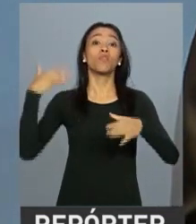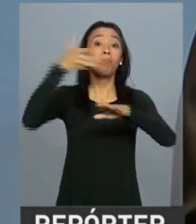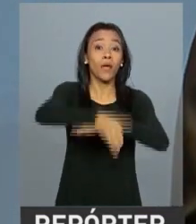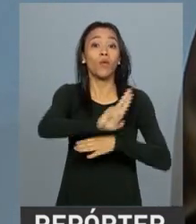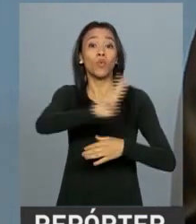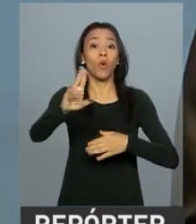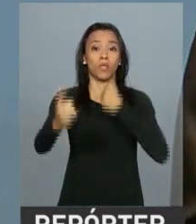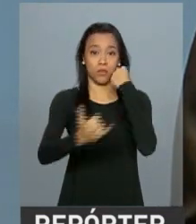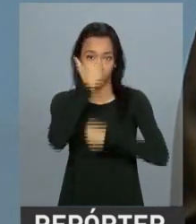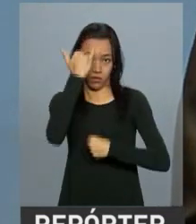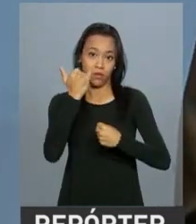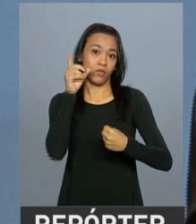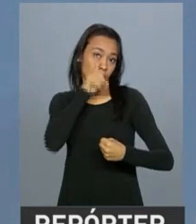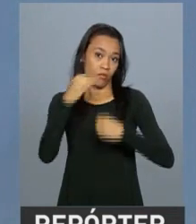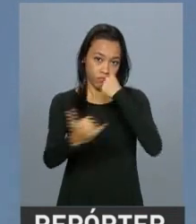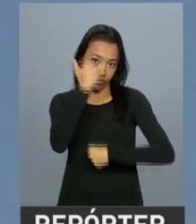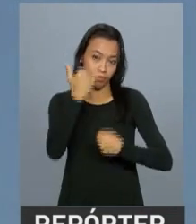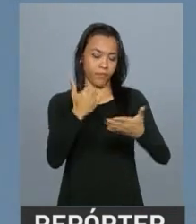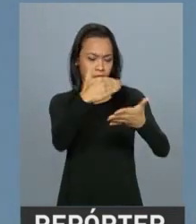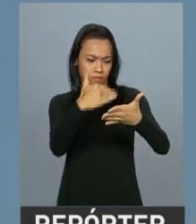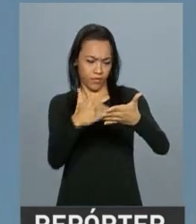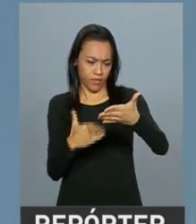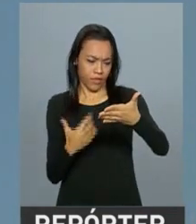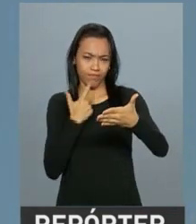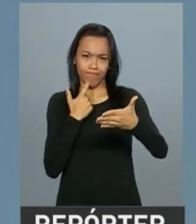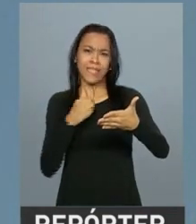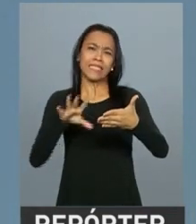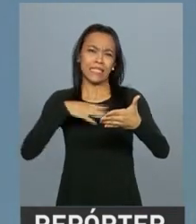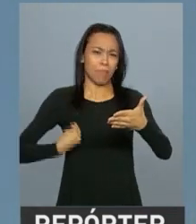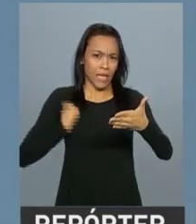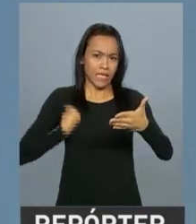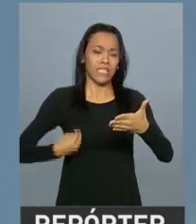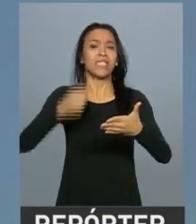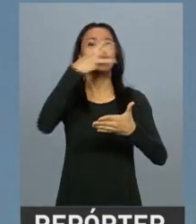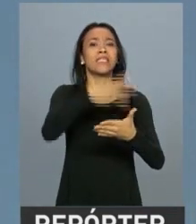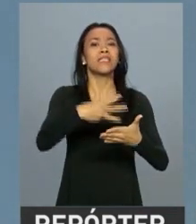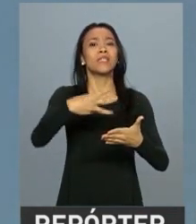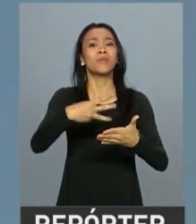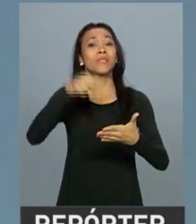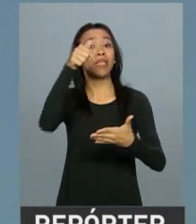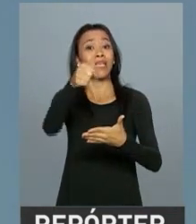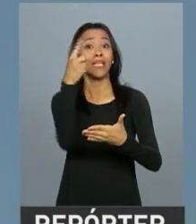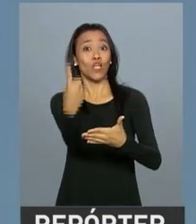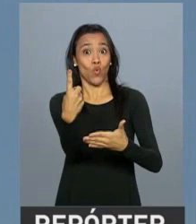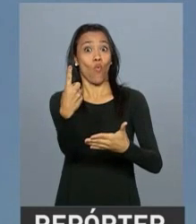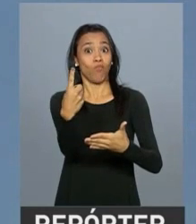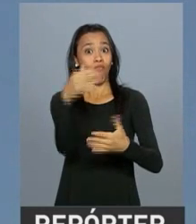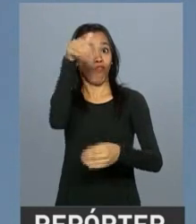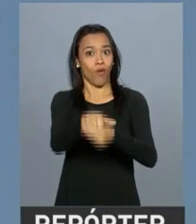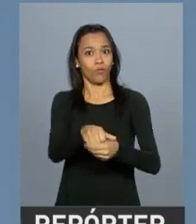ausentes, eu verifiquei que se presentes estivessem, nós teríamos 371 votos, o que significa uma